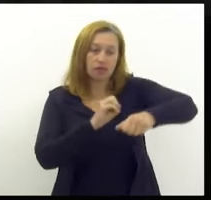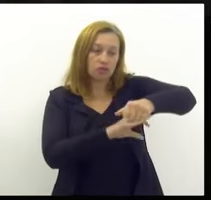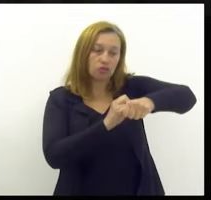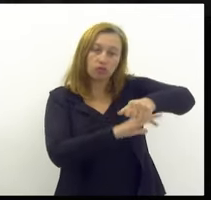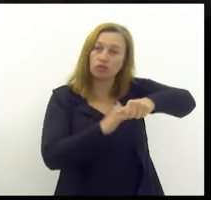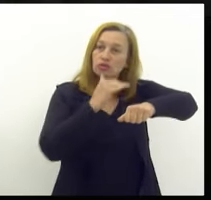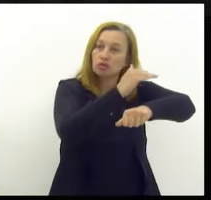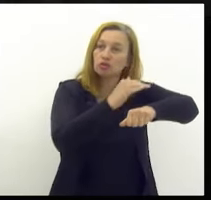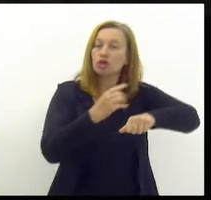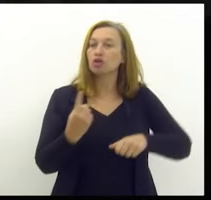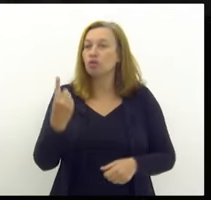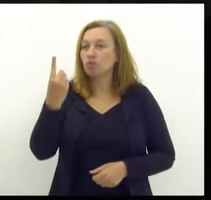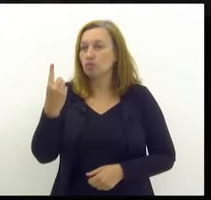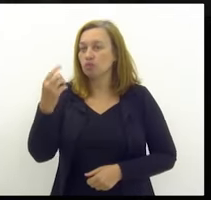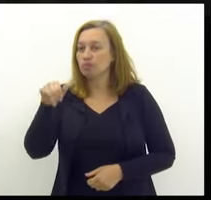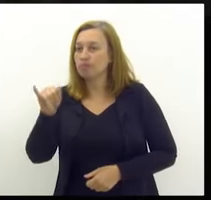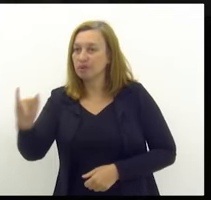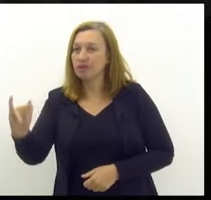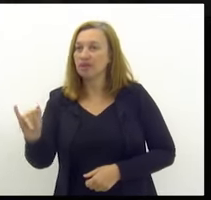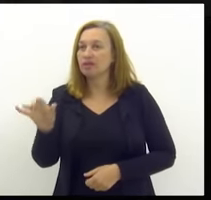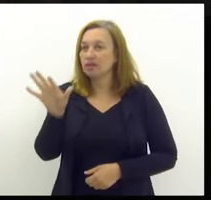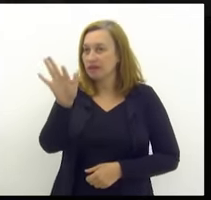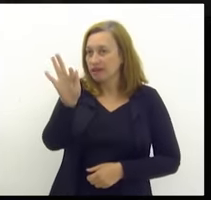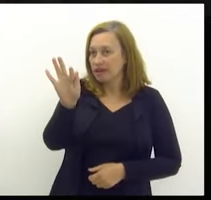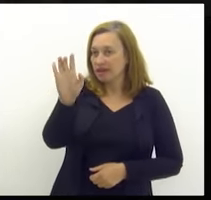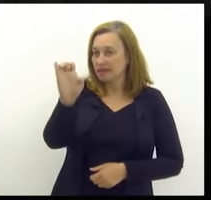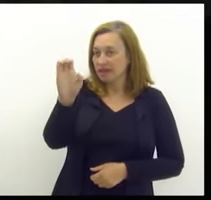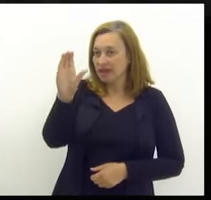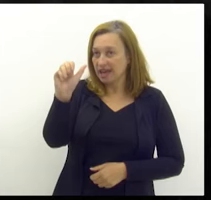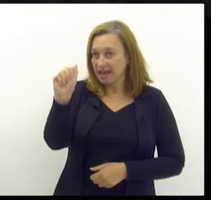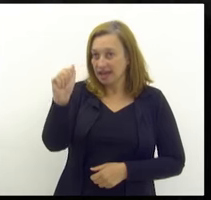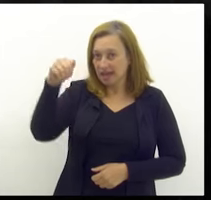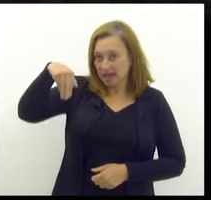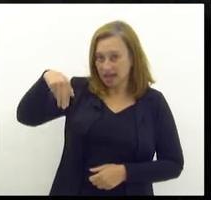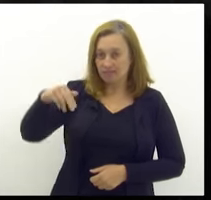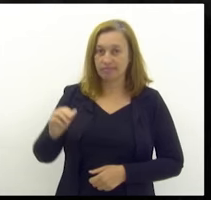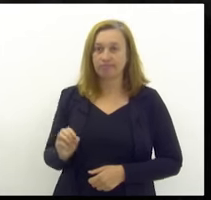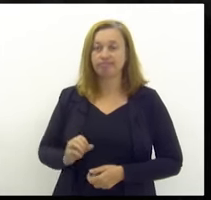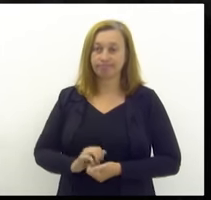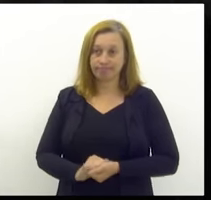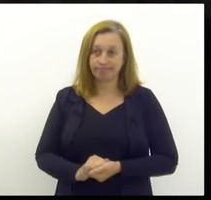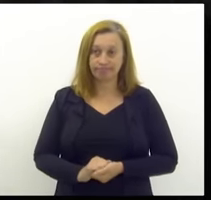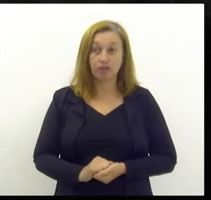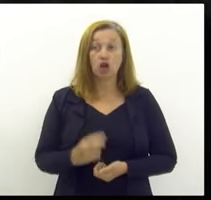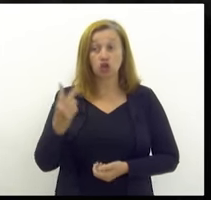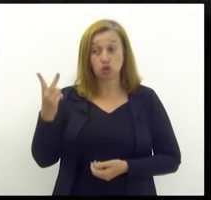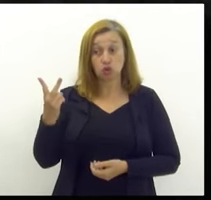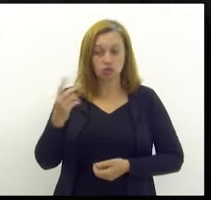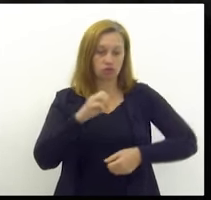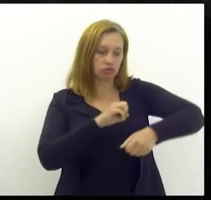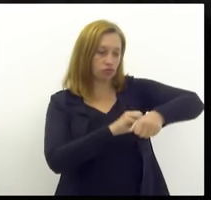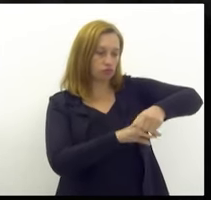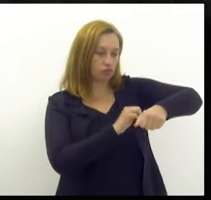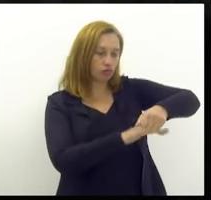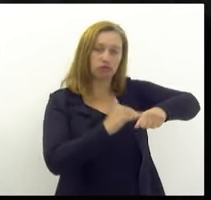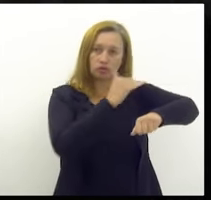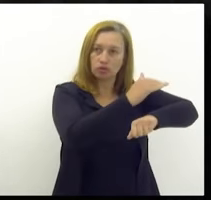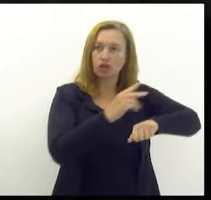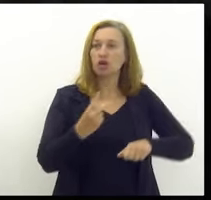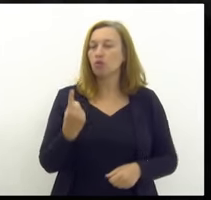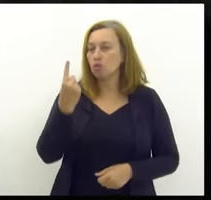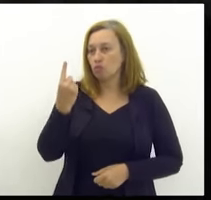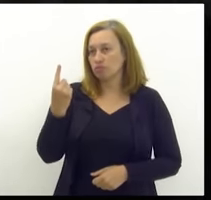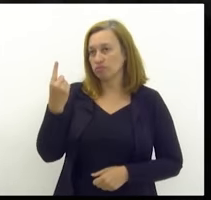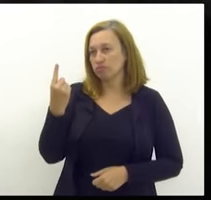um bi do fecan tá aí o grosso do dinheiro dois do fundo soberano e um